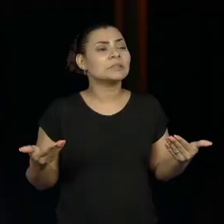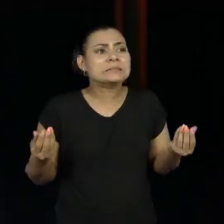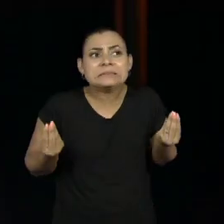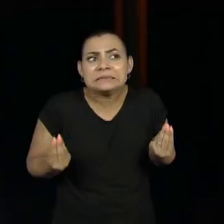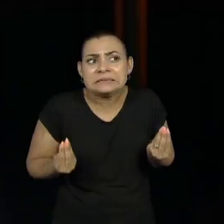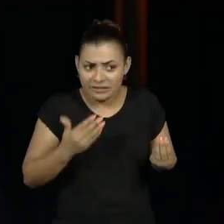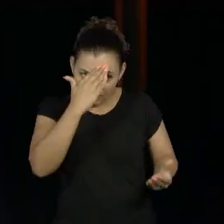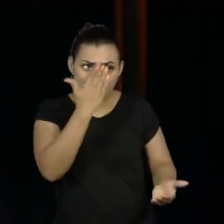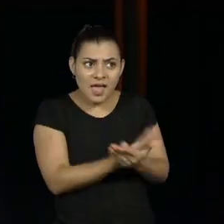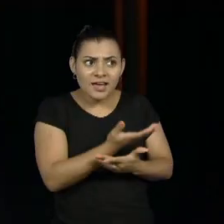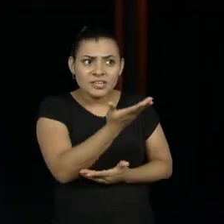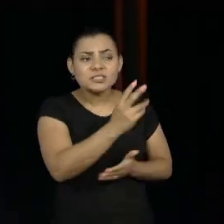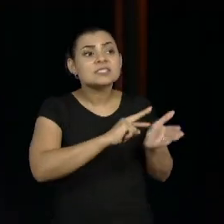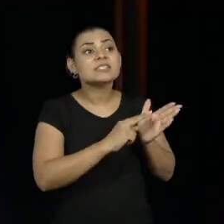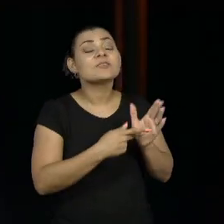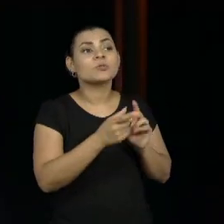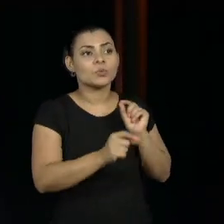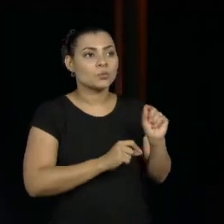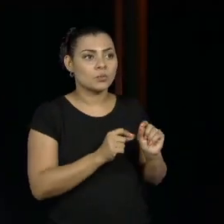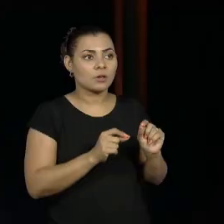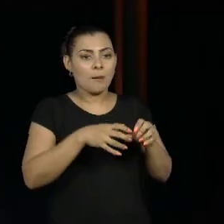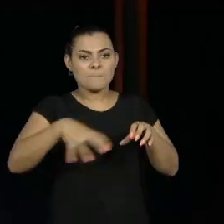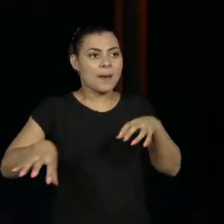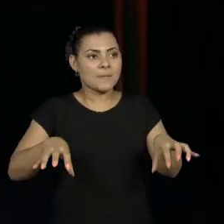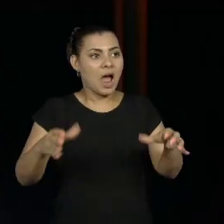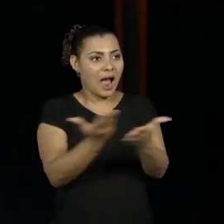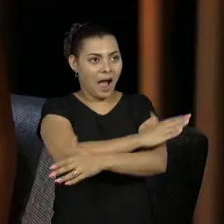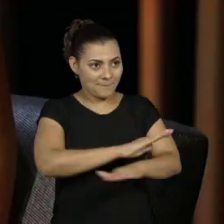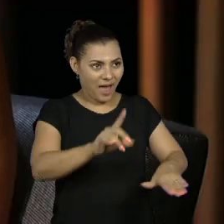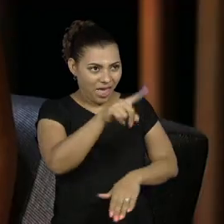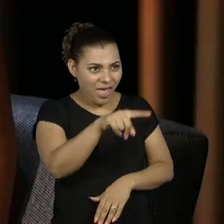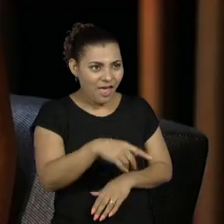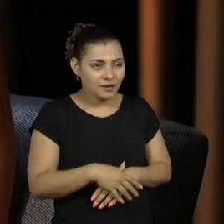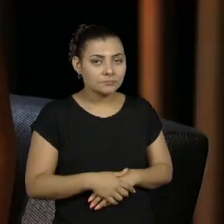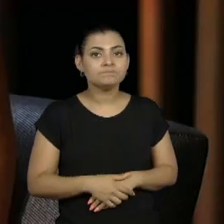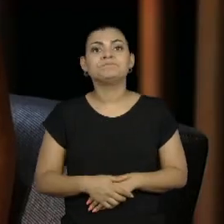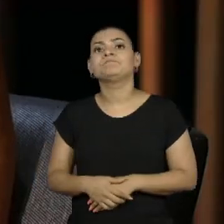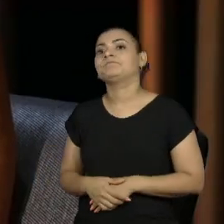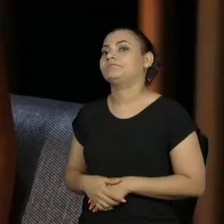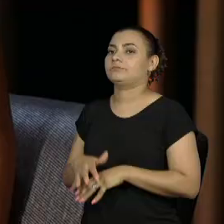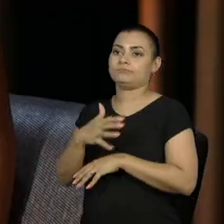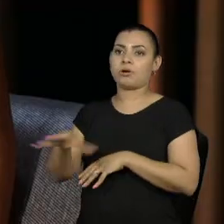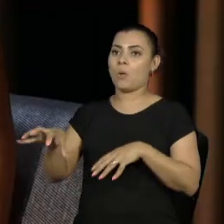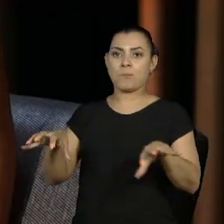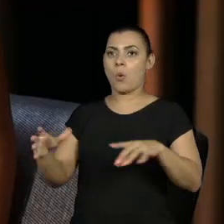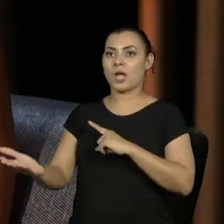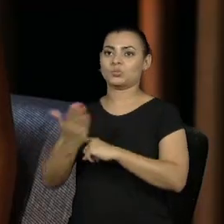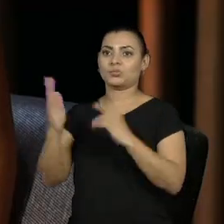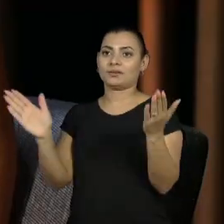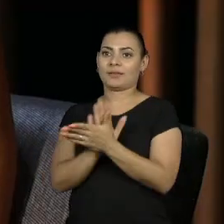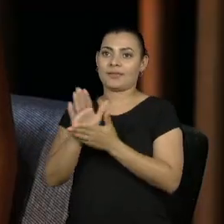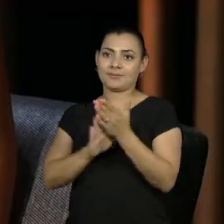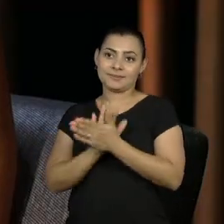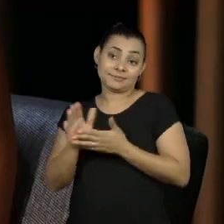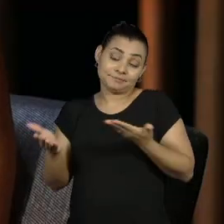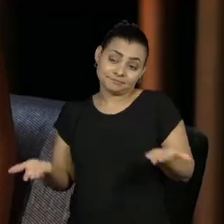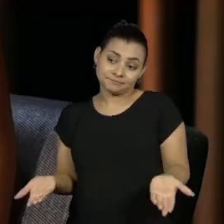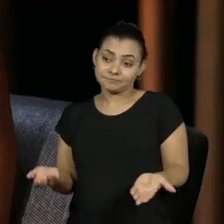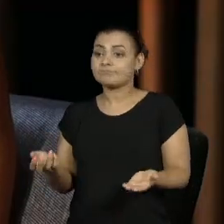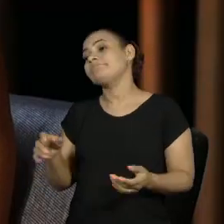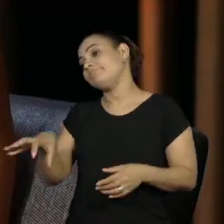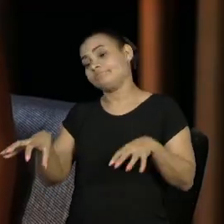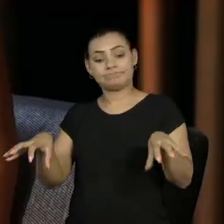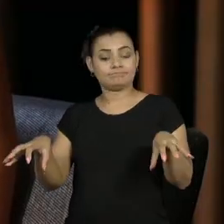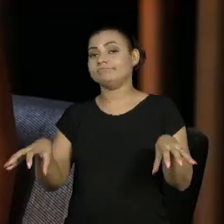acredita que isso pode significar assim - polarização é a polarização nos não nos ajuda nem de um lado nem